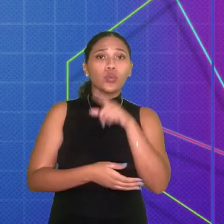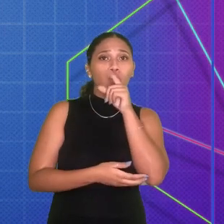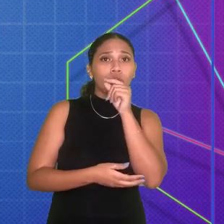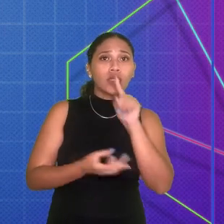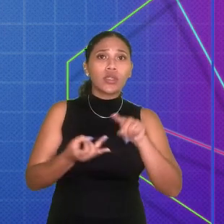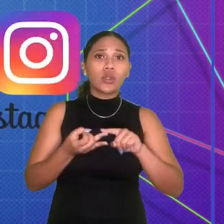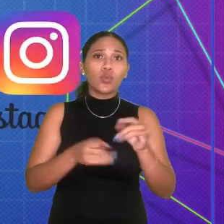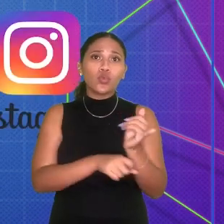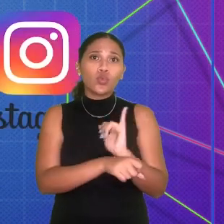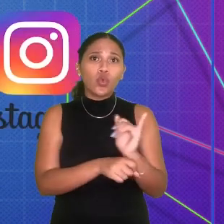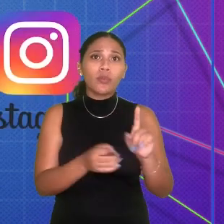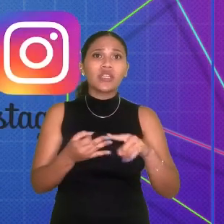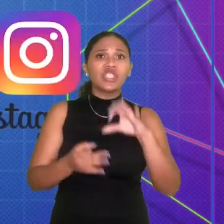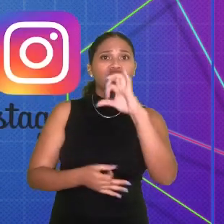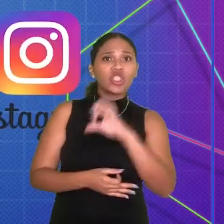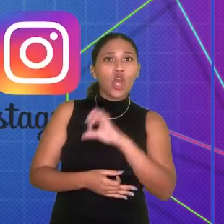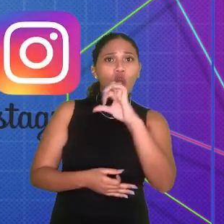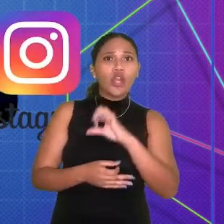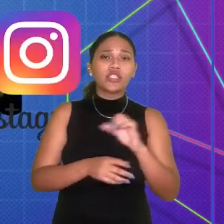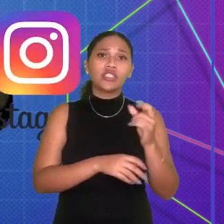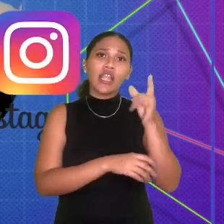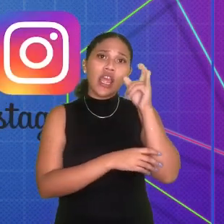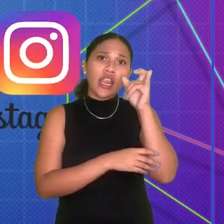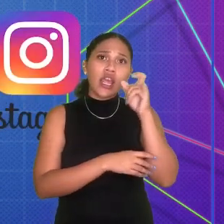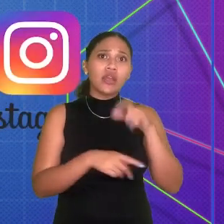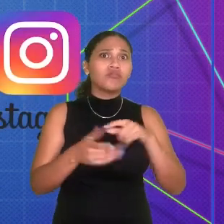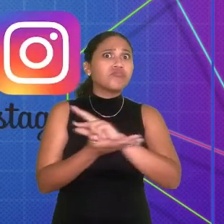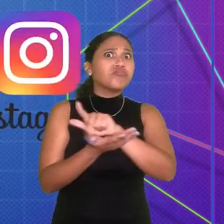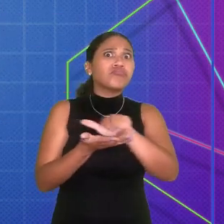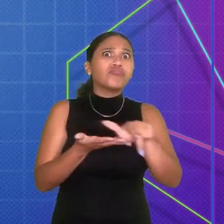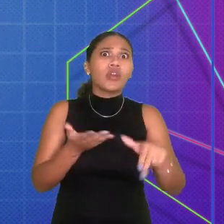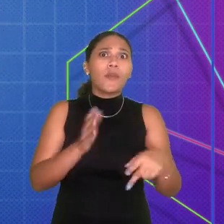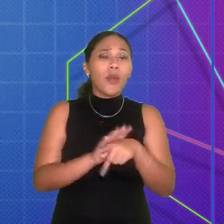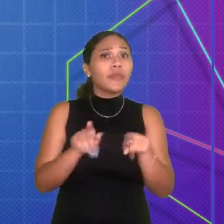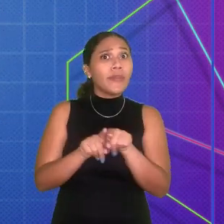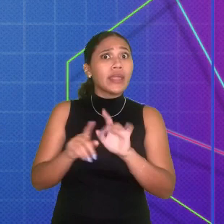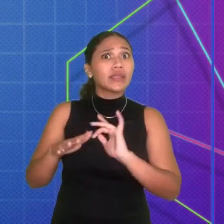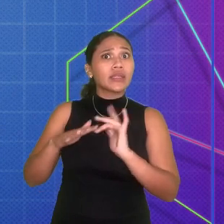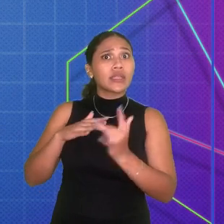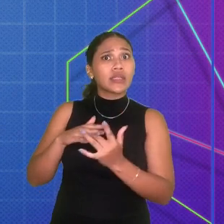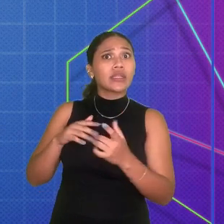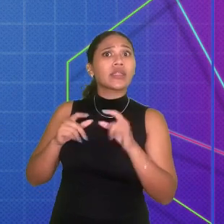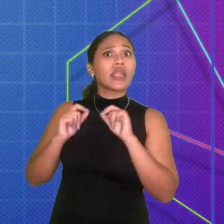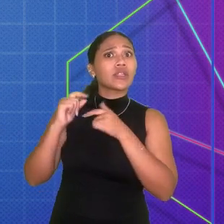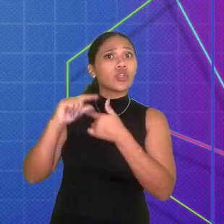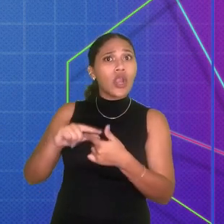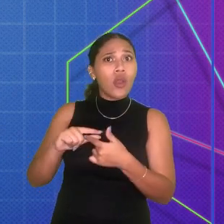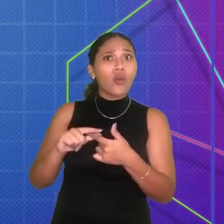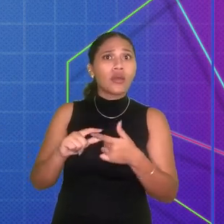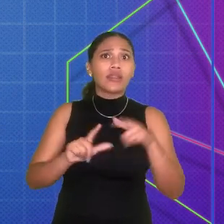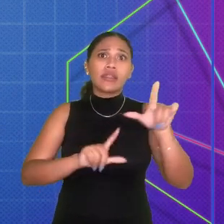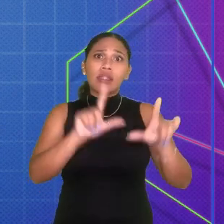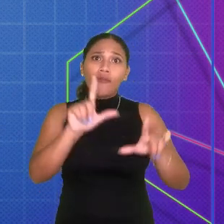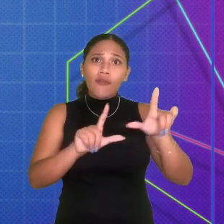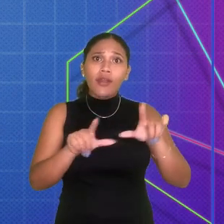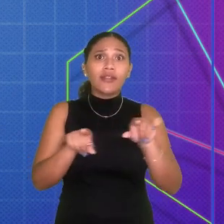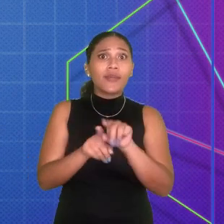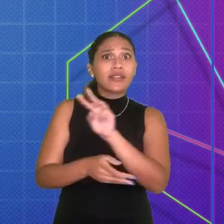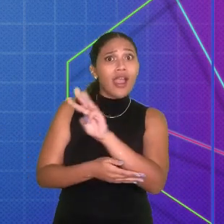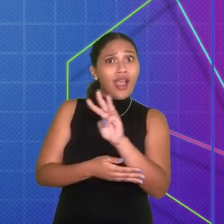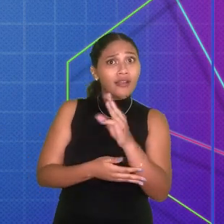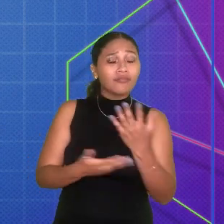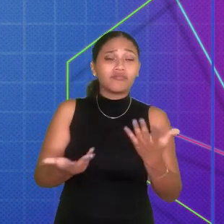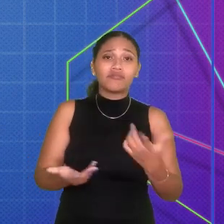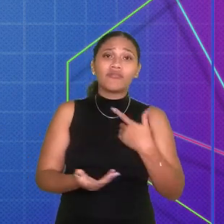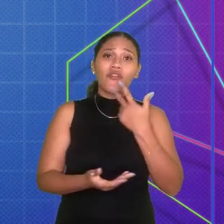YouTube, TikTok, Instagram, Twitch e até mesmo mídias tradicionais como sites de notícia e TV? Aqui estamos falando